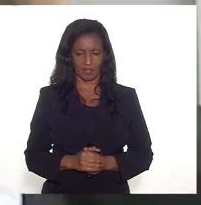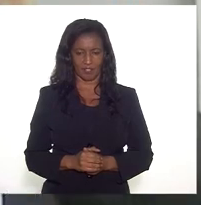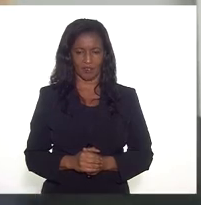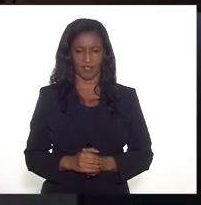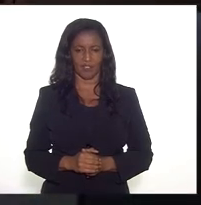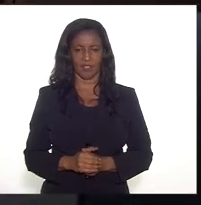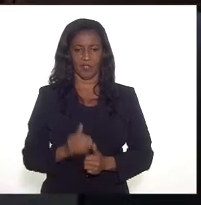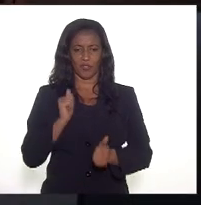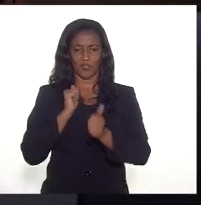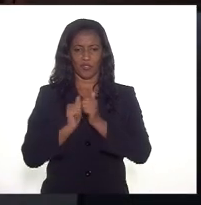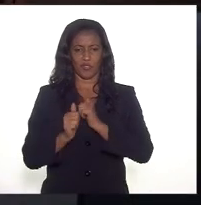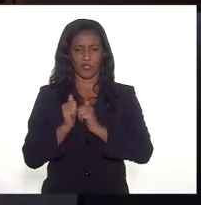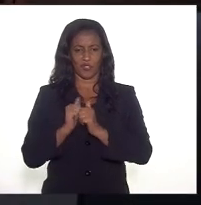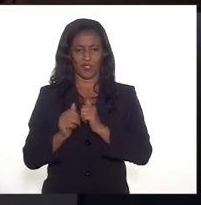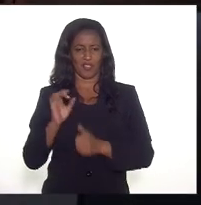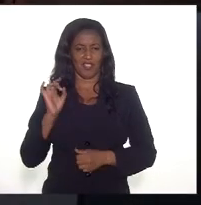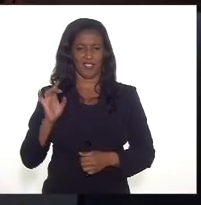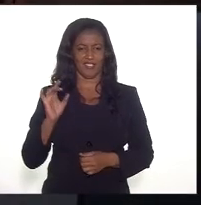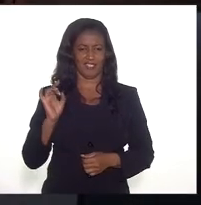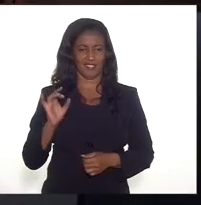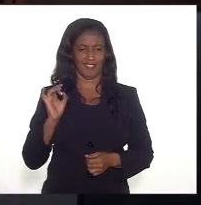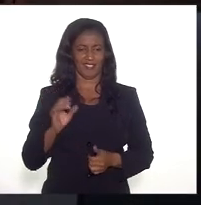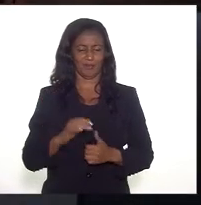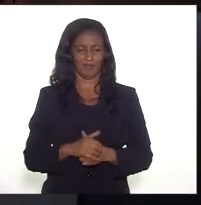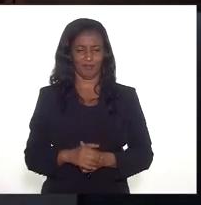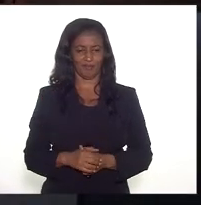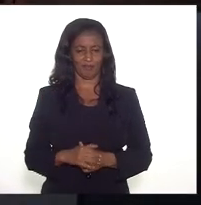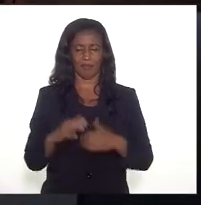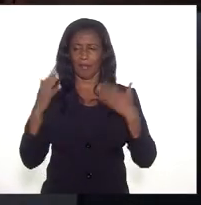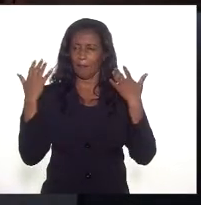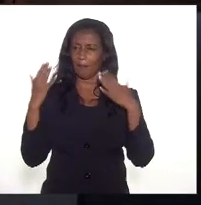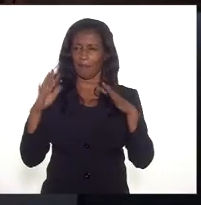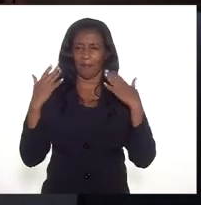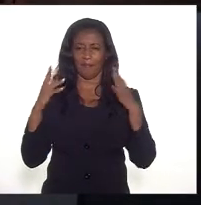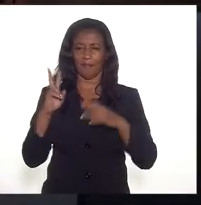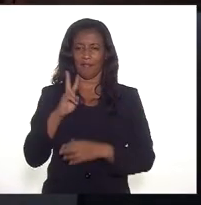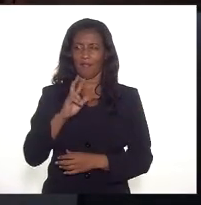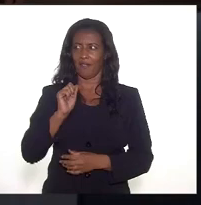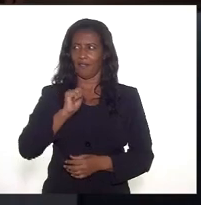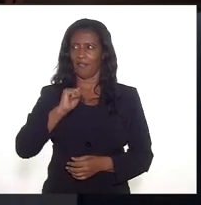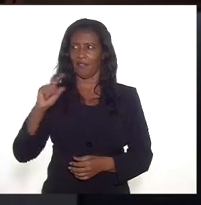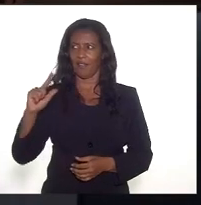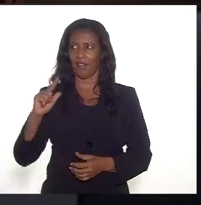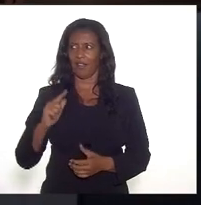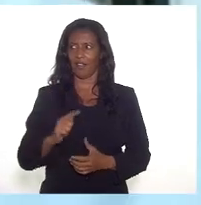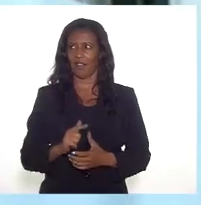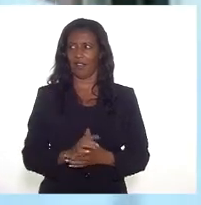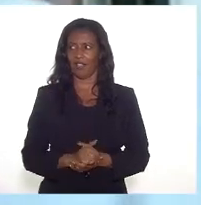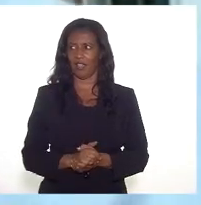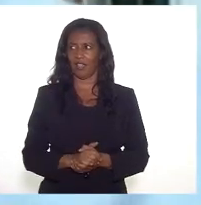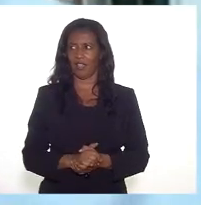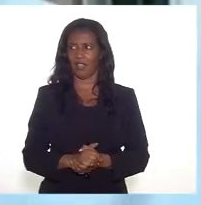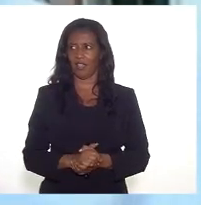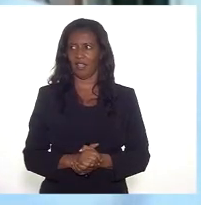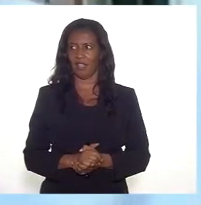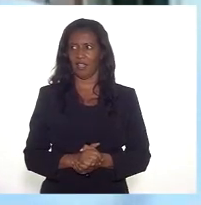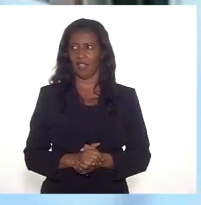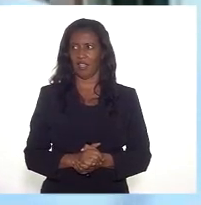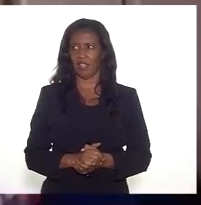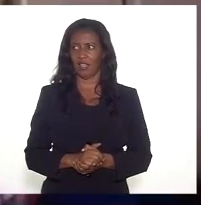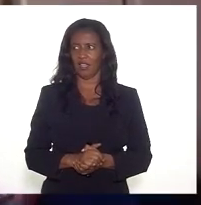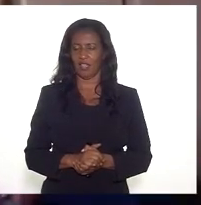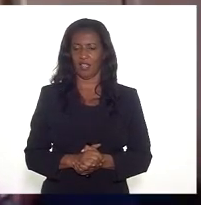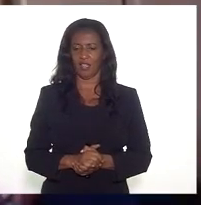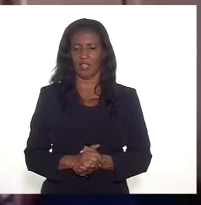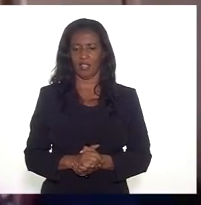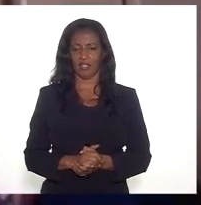sozinho. Vai jogar sozinho. Val. Obrigado, Val. Parabéns, Val. Obrigado, Val. Muitos anos de vida, muita saúde.